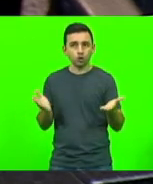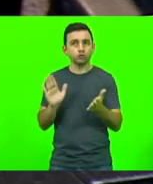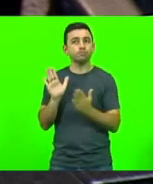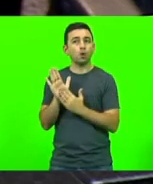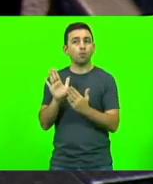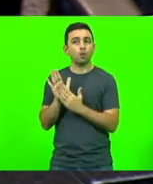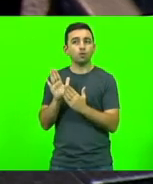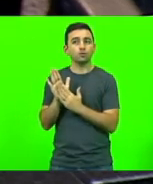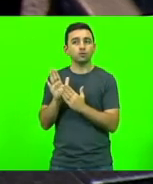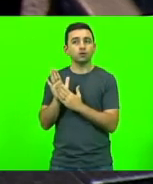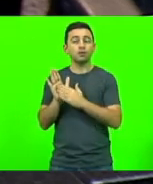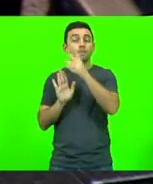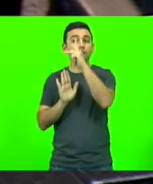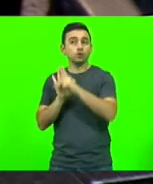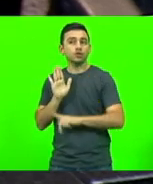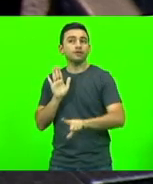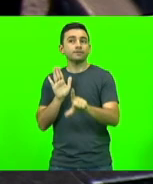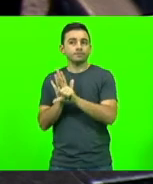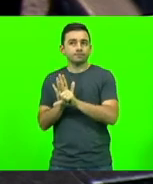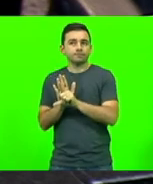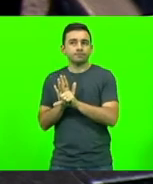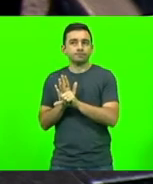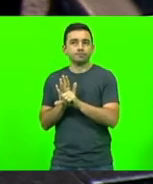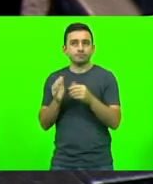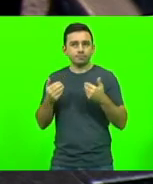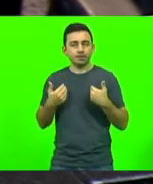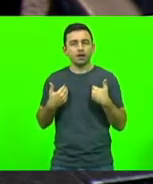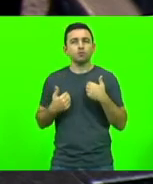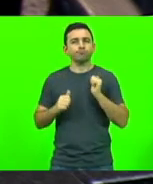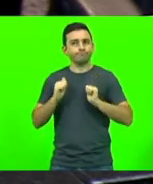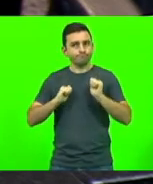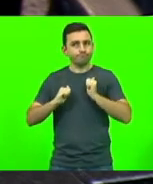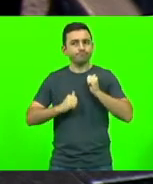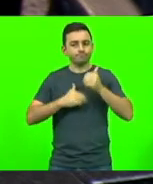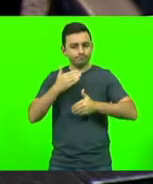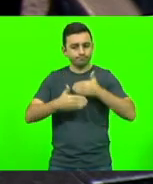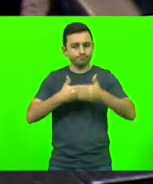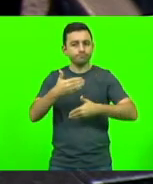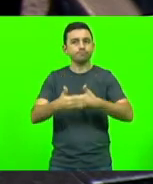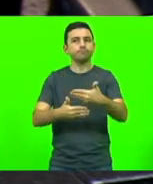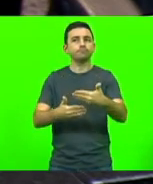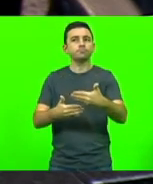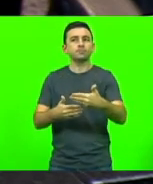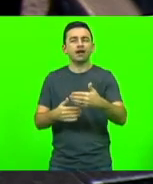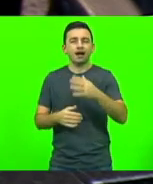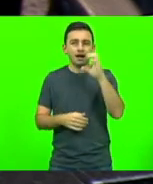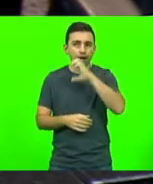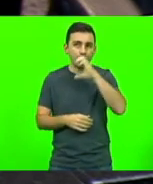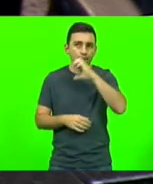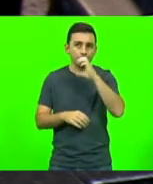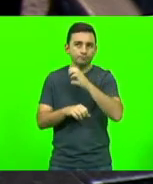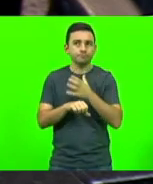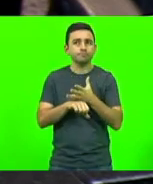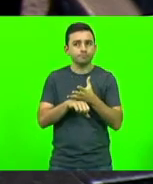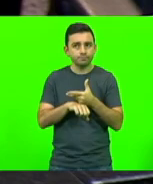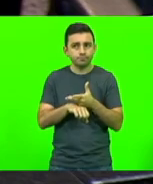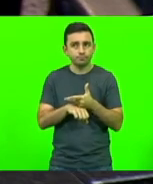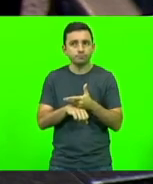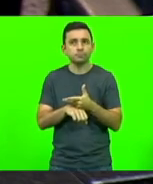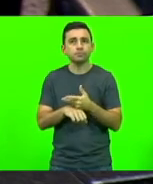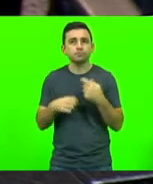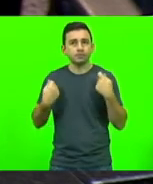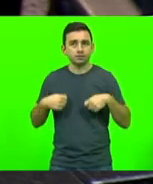hoje, um projeto de lei que eu espero que tramite nessa casa com velocidade realmente